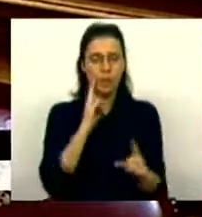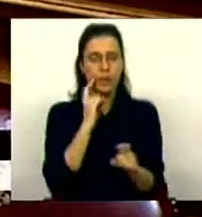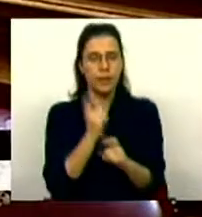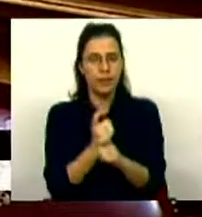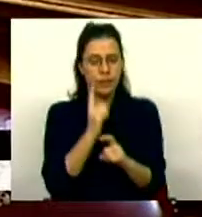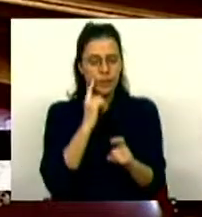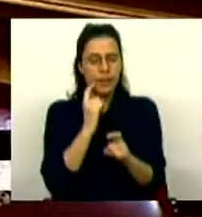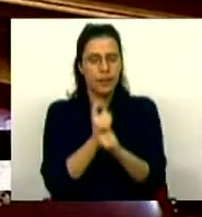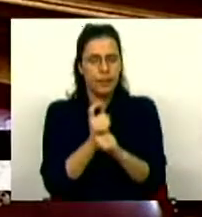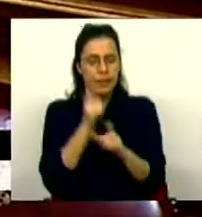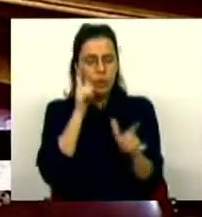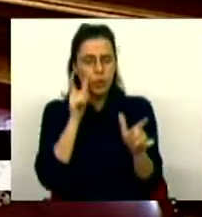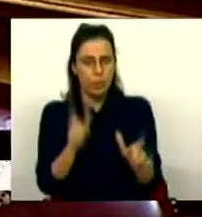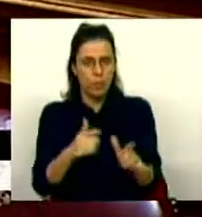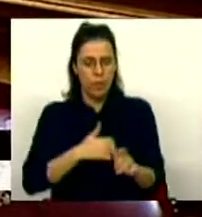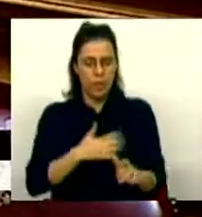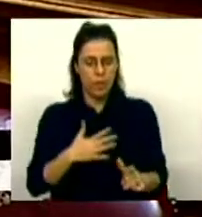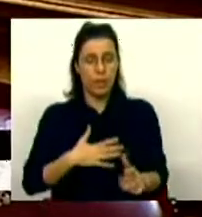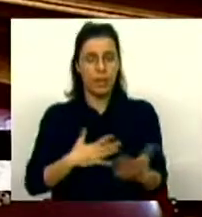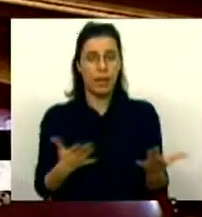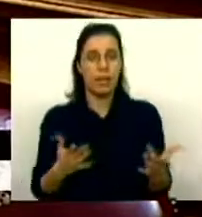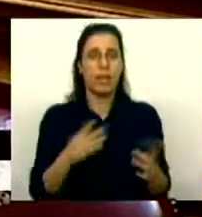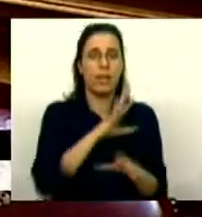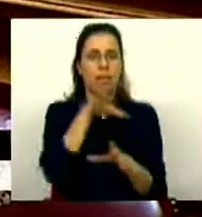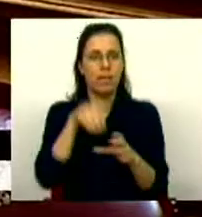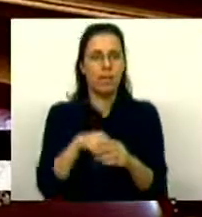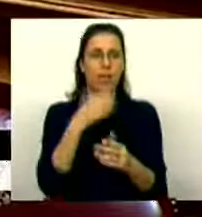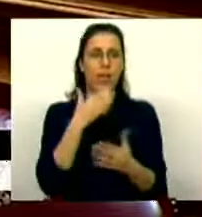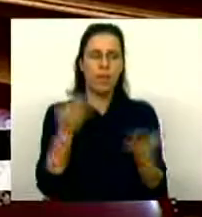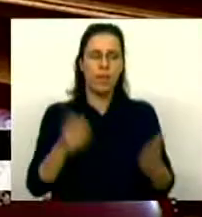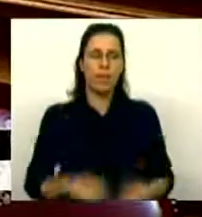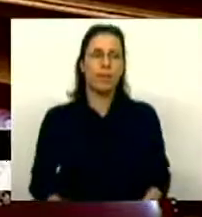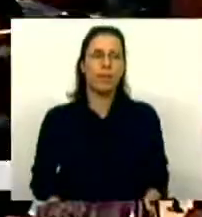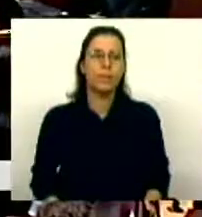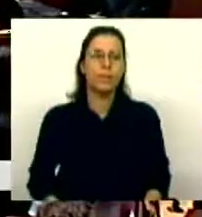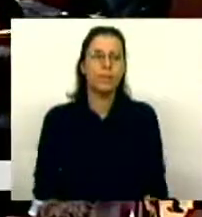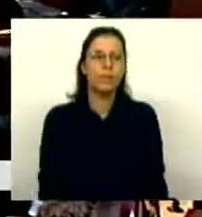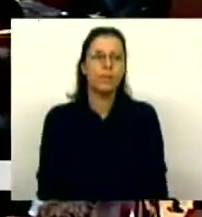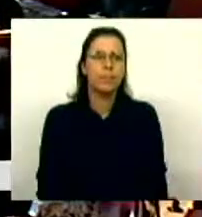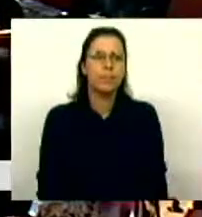a exigida supervisão das entidades envolvidas. Obrigada. Muito obrigado.